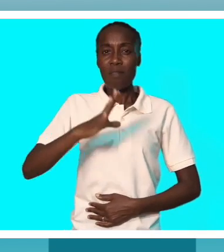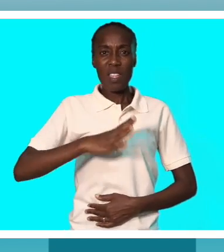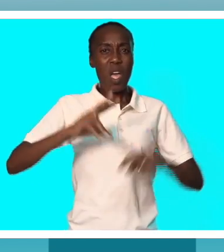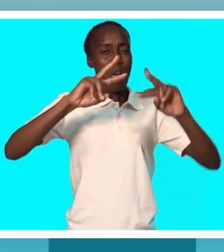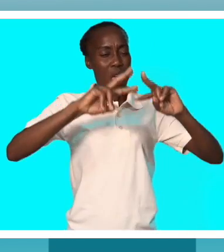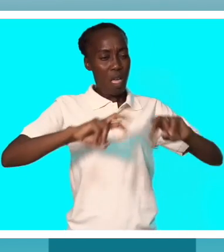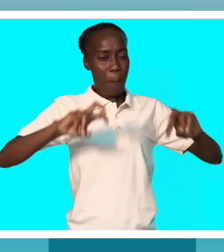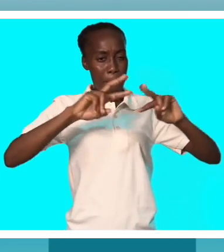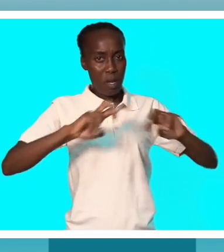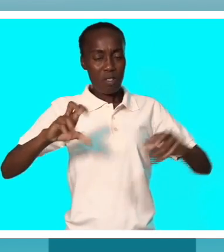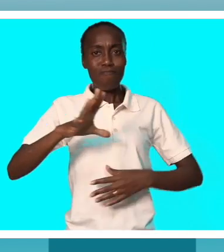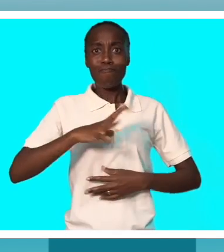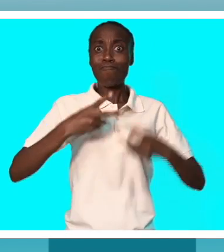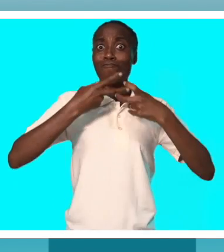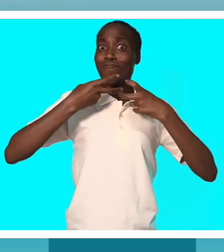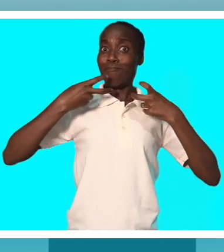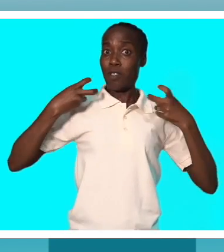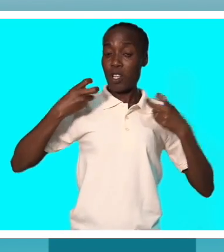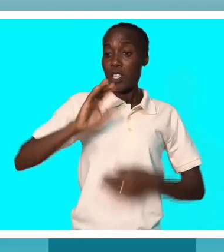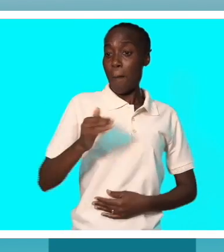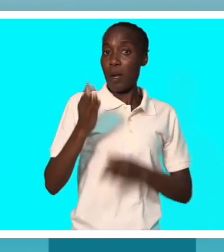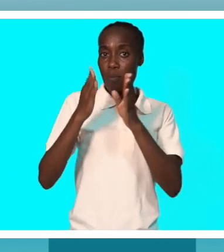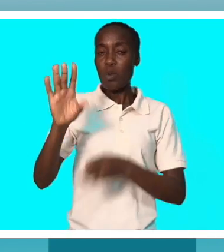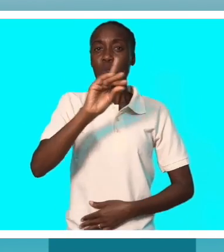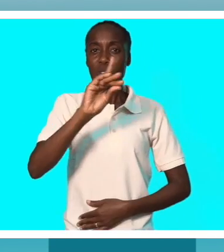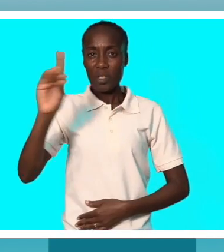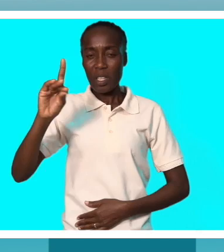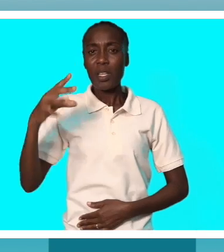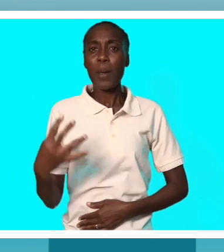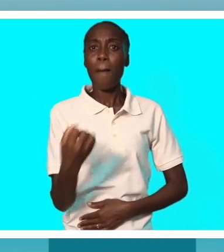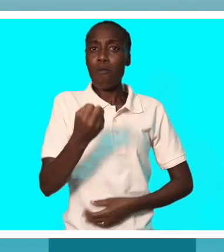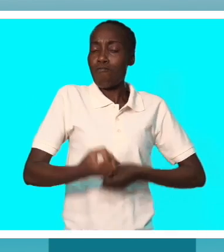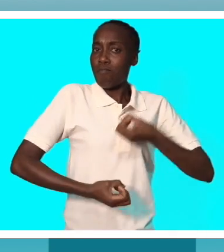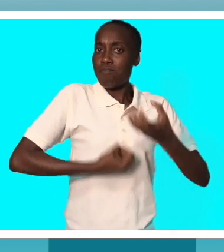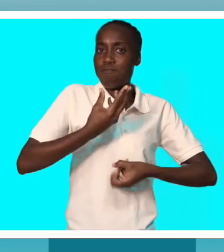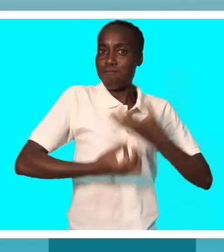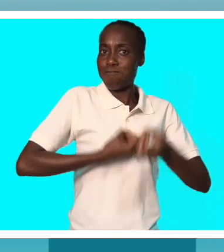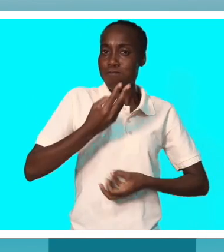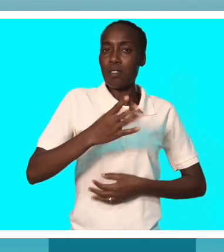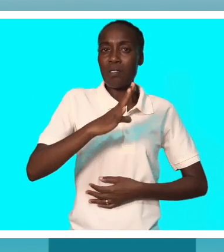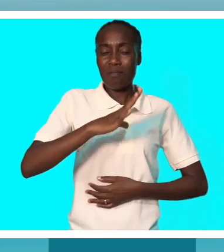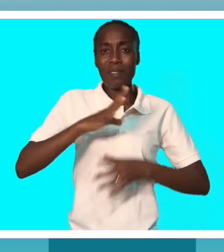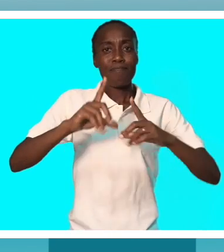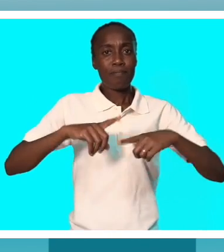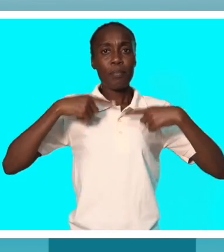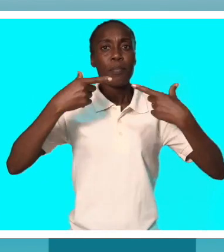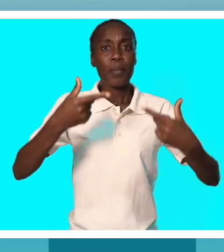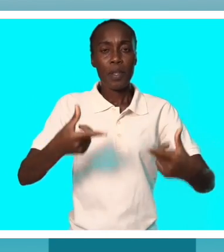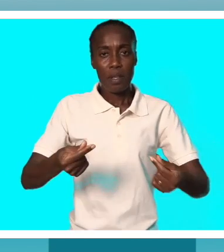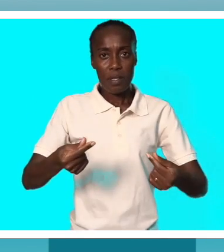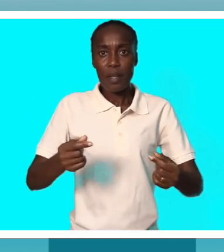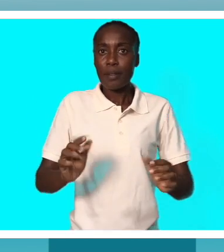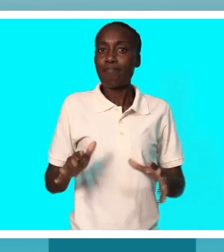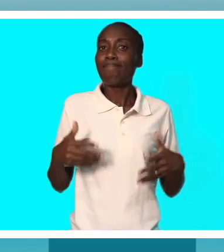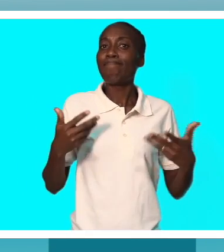um estudo que dá voz às pessoas com deficiência, para que possam efetivamente expressar os seus interesses,